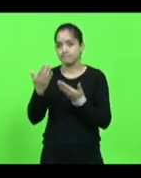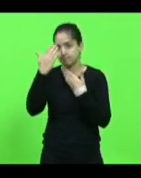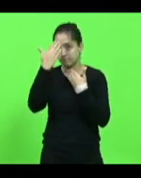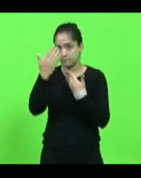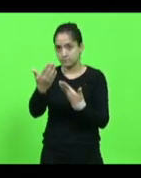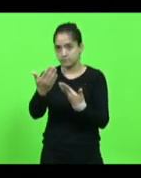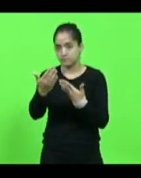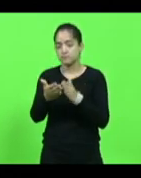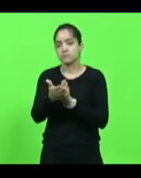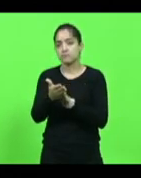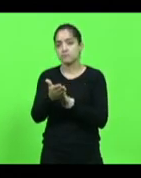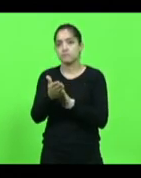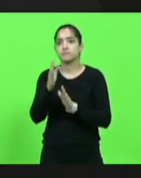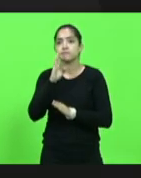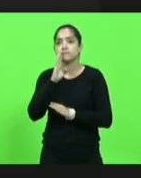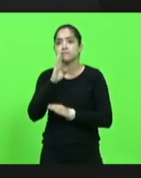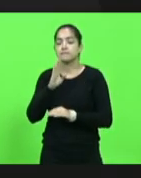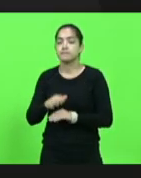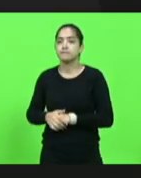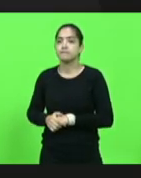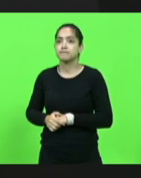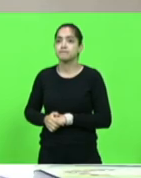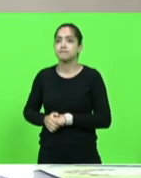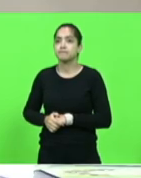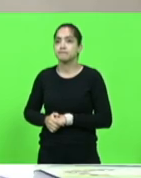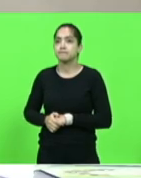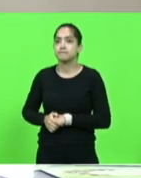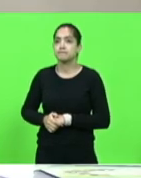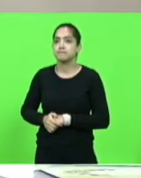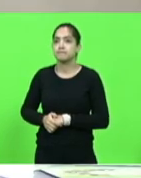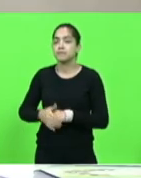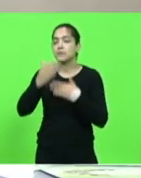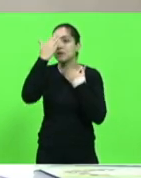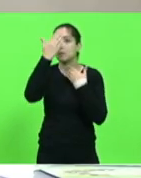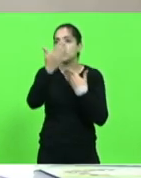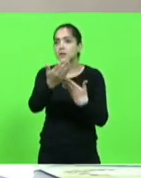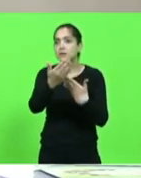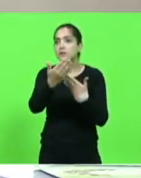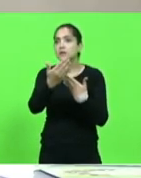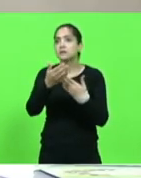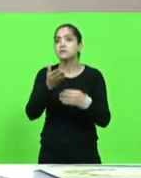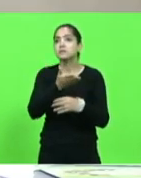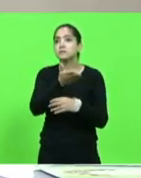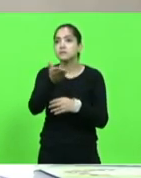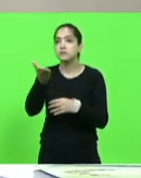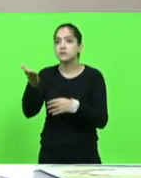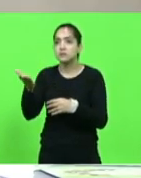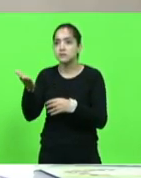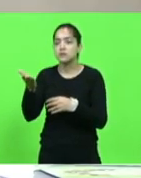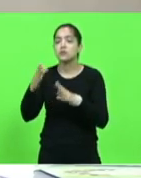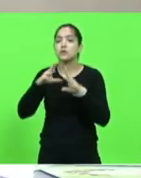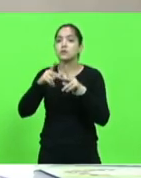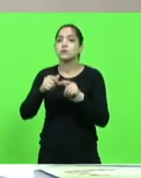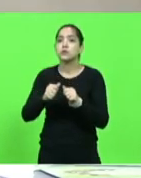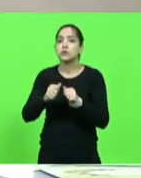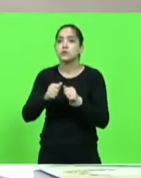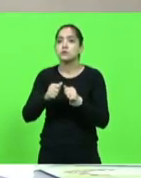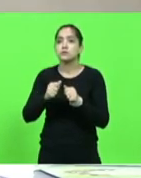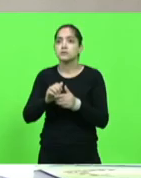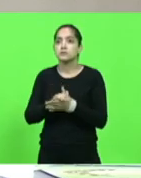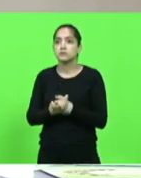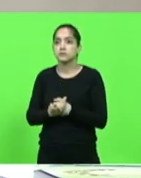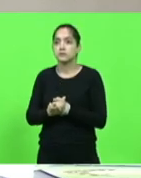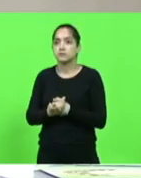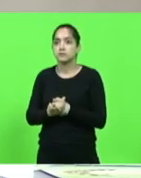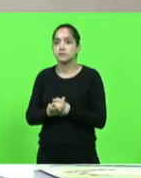aí, parabéns, deputado Berlano. Poxa, obrigado. Obrigado. Obrigado a todos, um bom final.